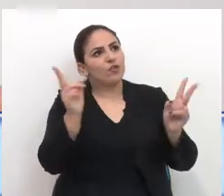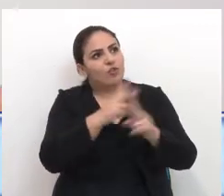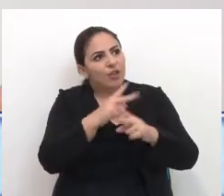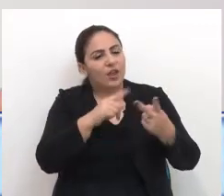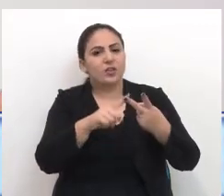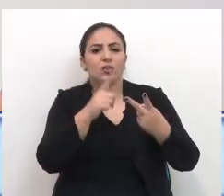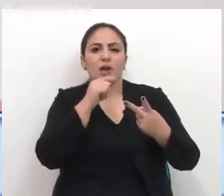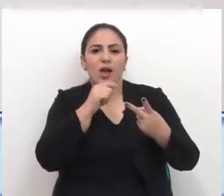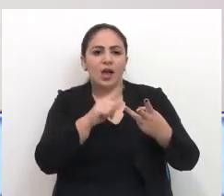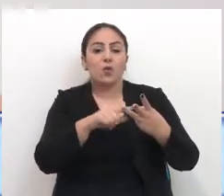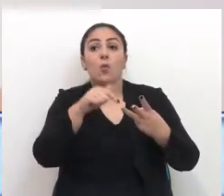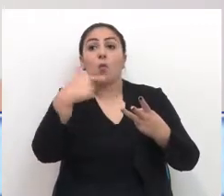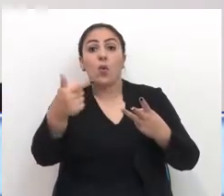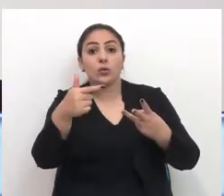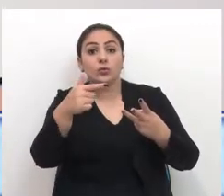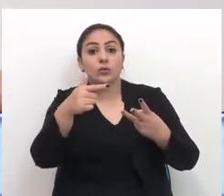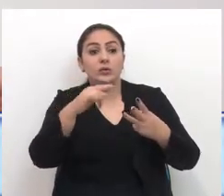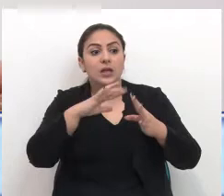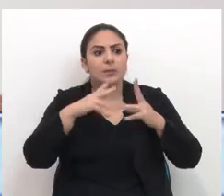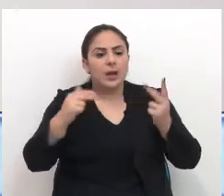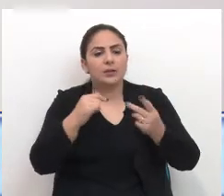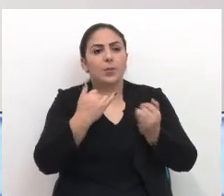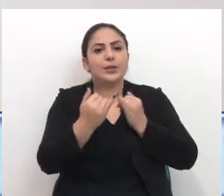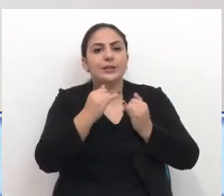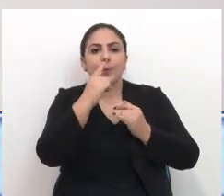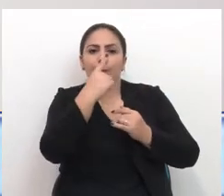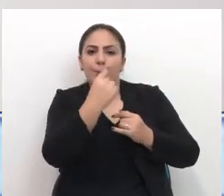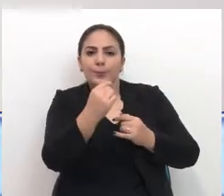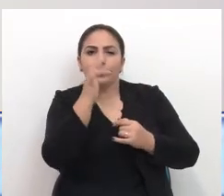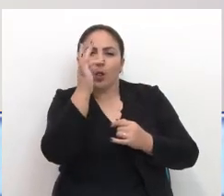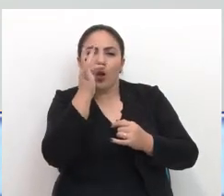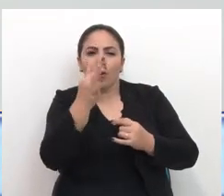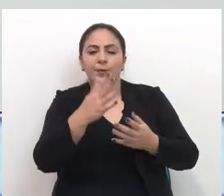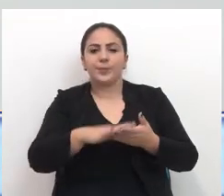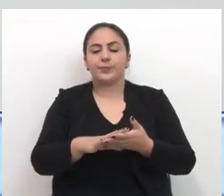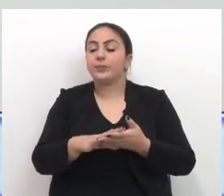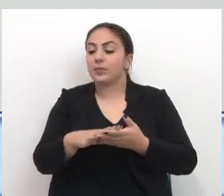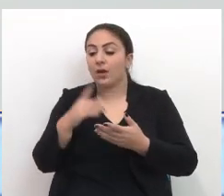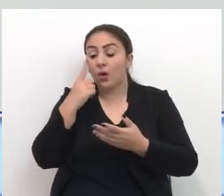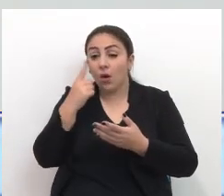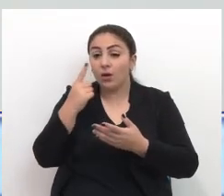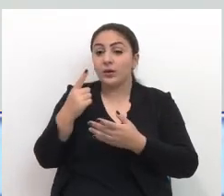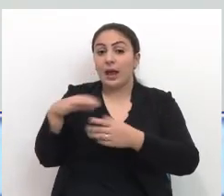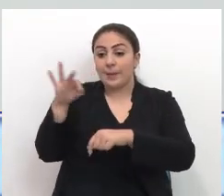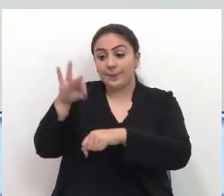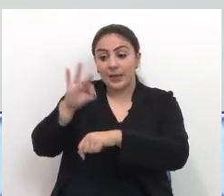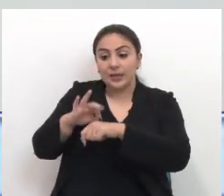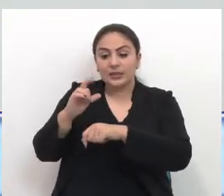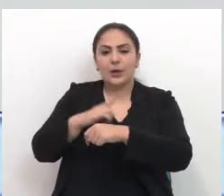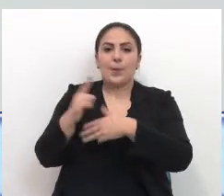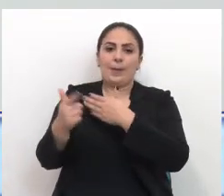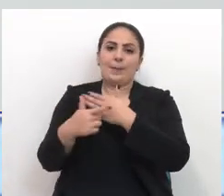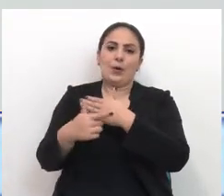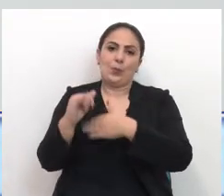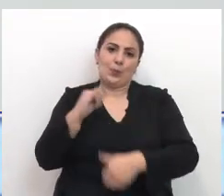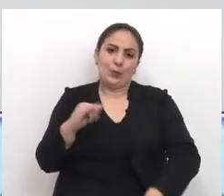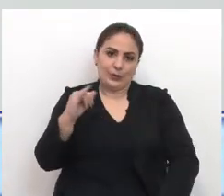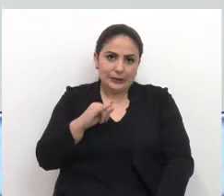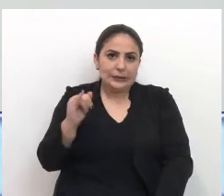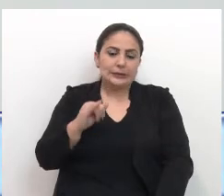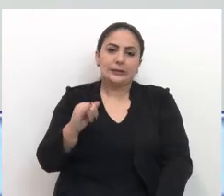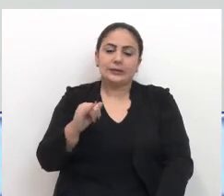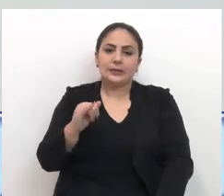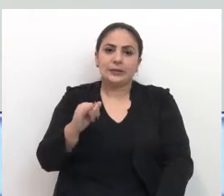outros animais, como beija-flor, por exemplo. Uhum. Não, é que as abelhas elas têm um papel fundamental